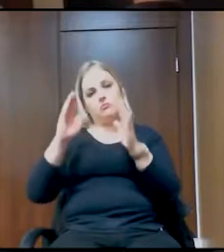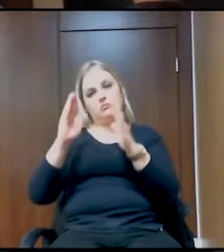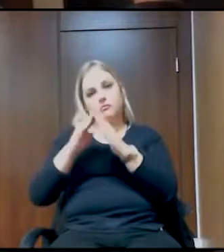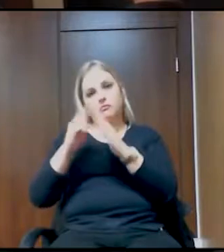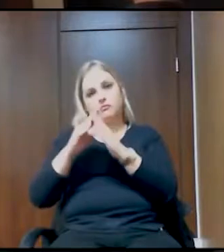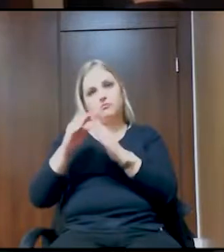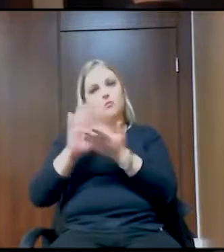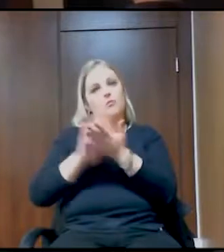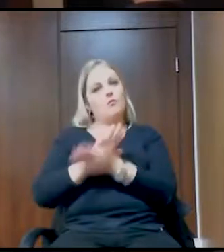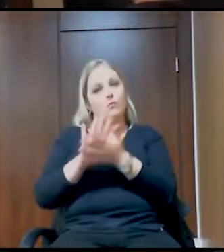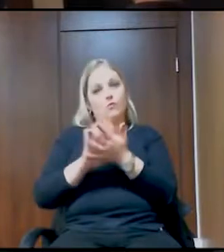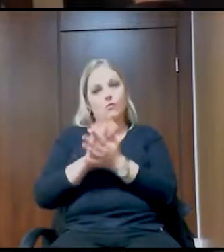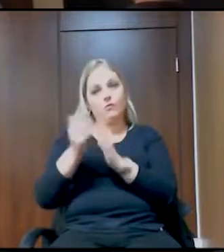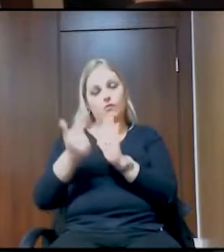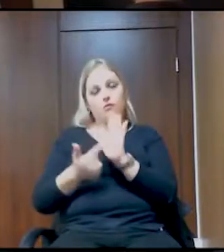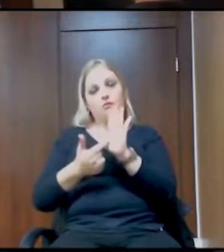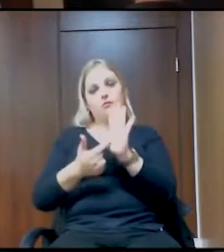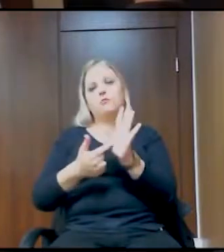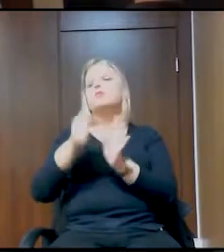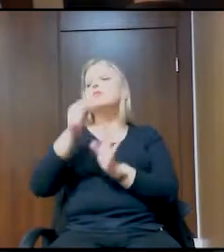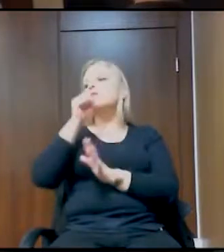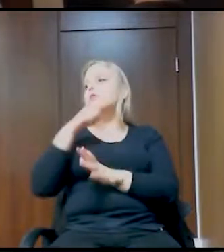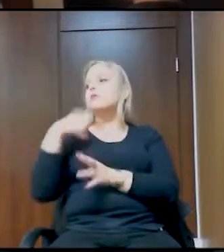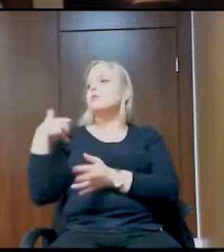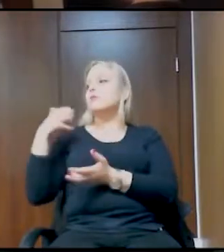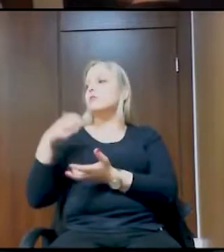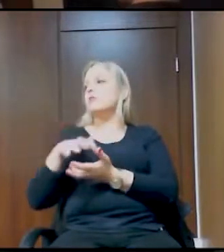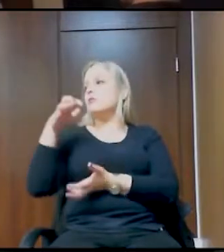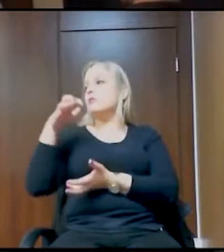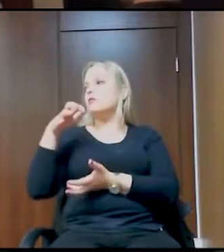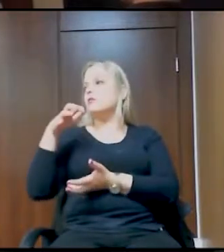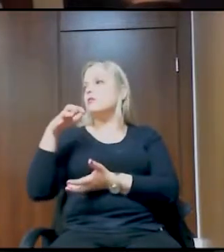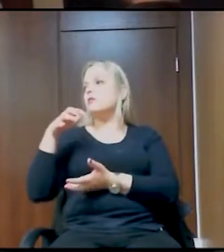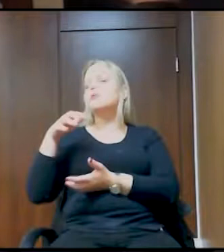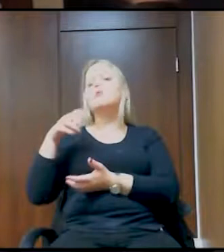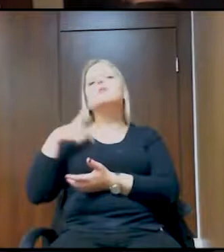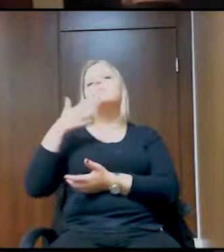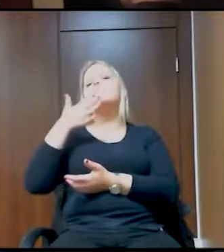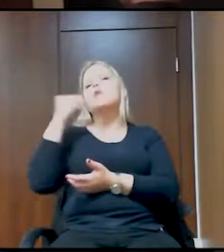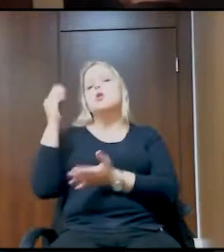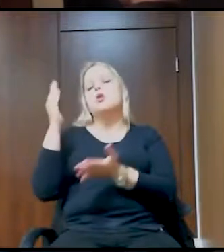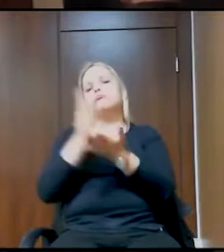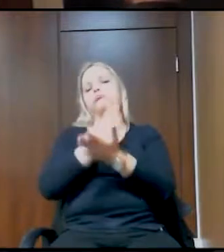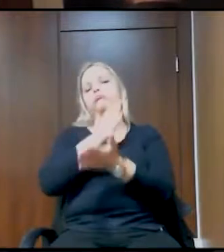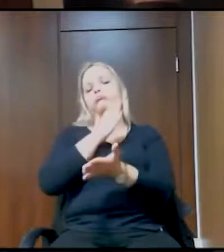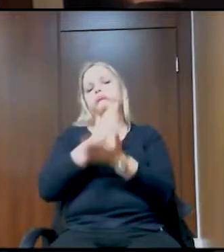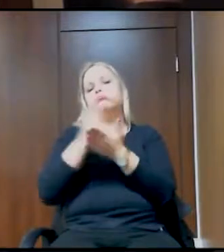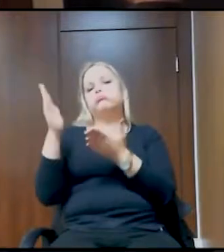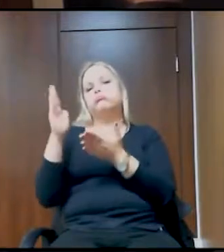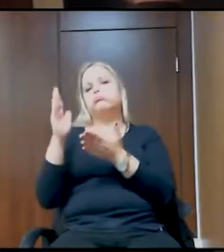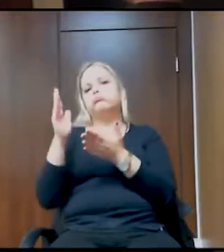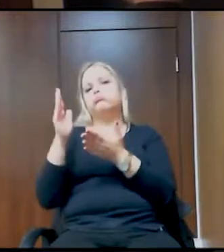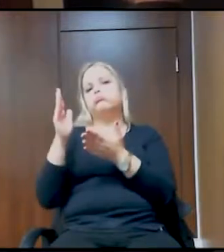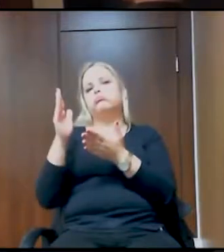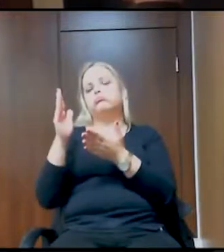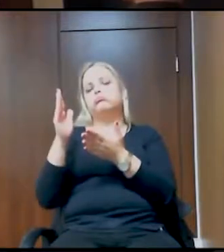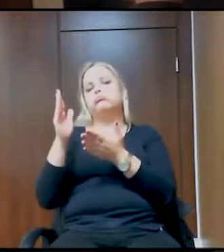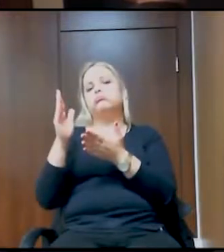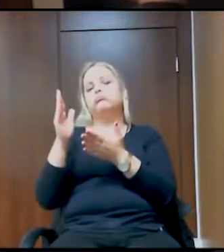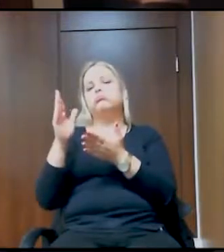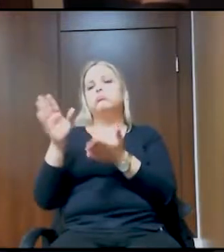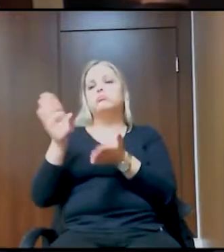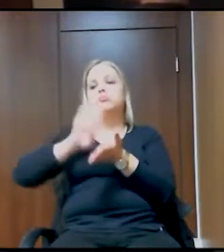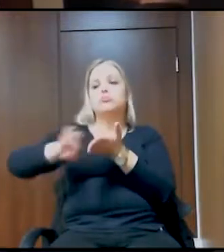para apresentar para idoso, nós vamos dividir essa demanda. E ele nos tirou a demanda,